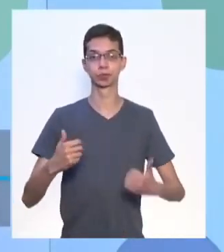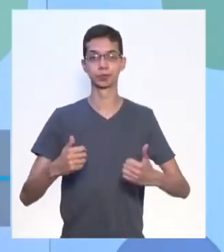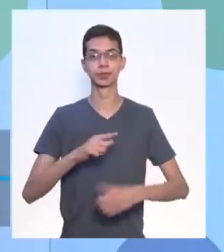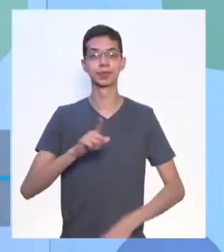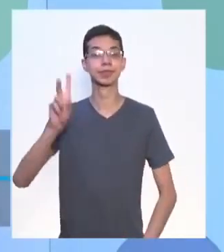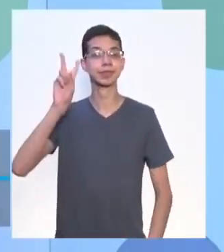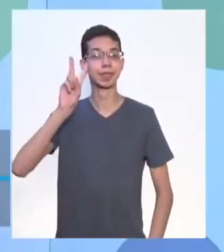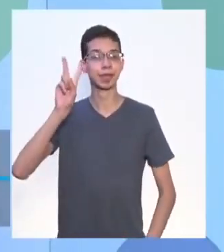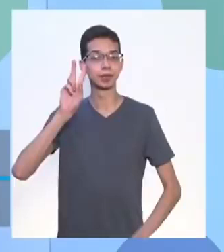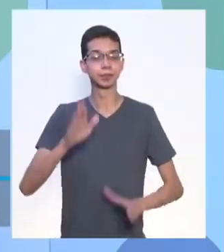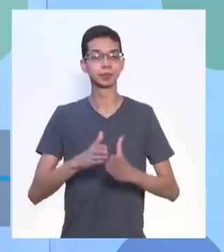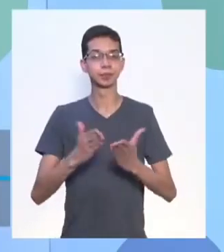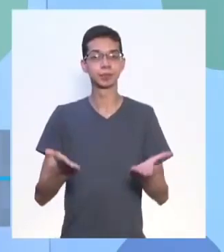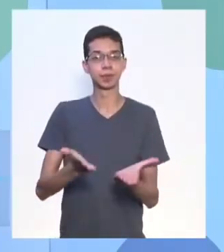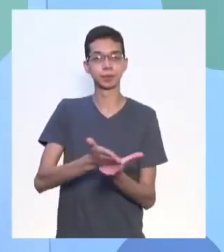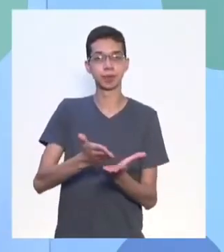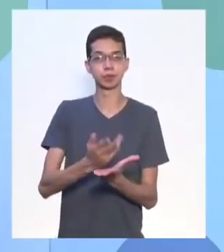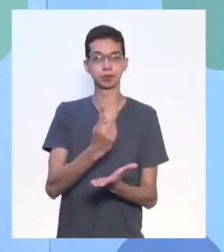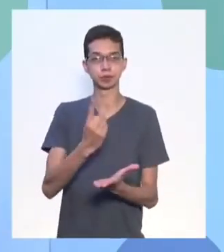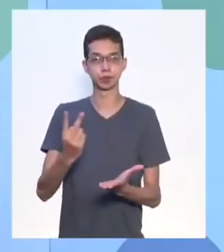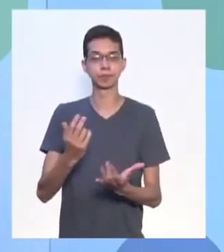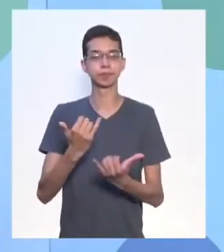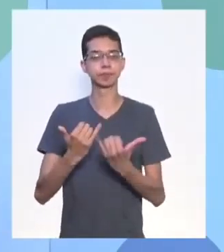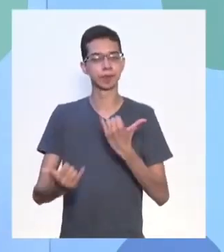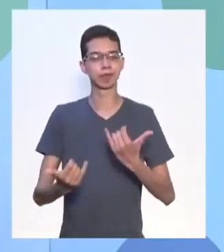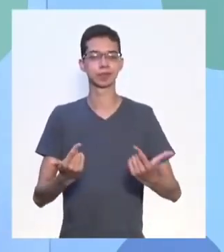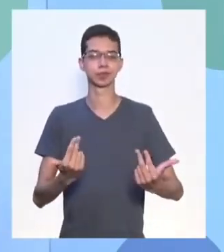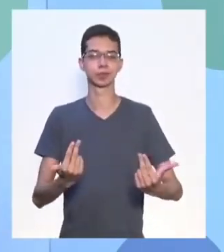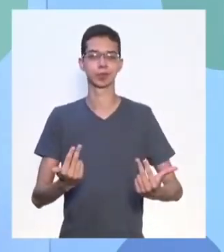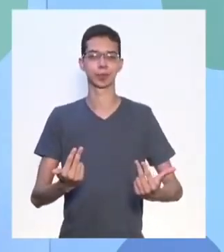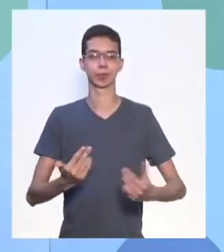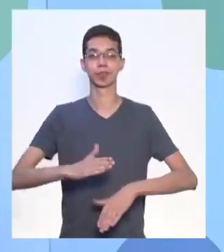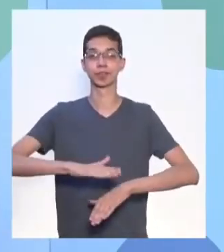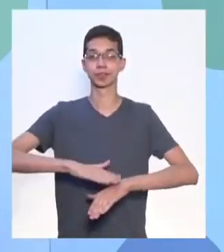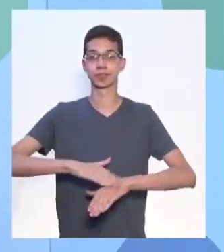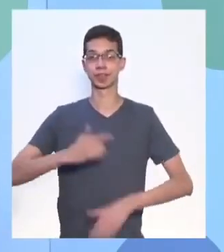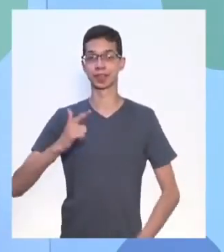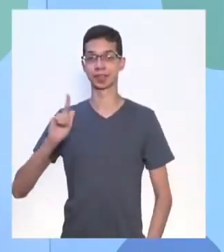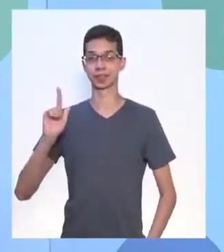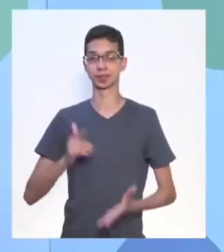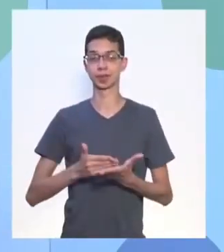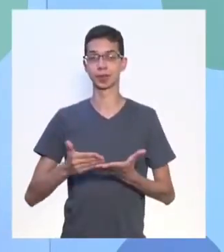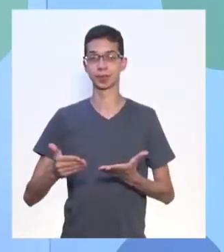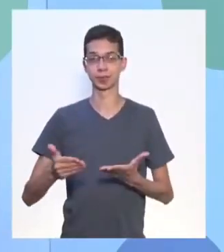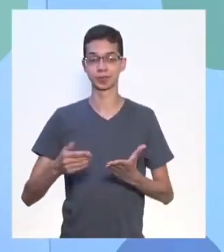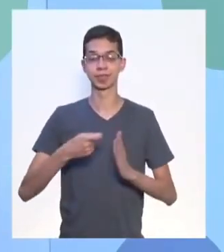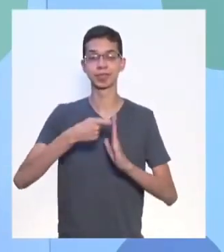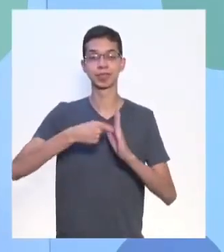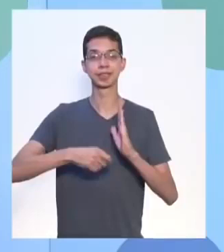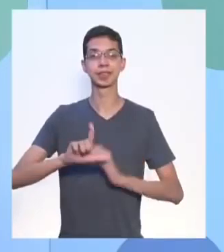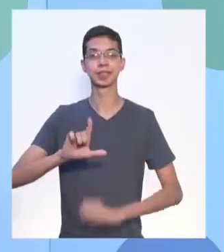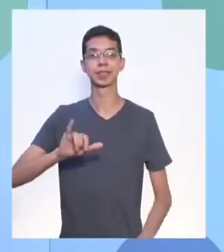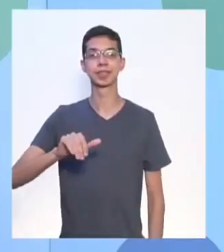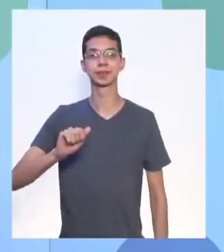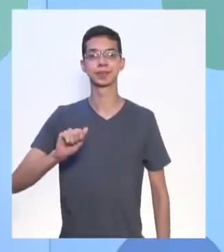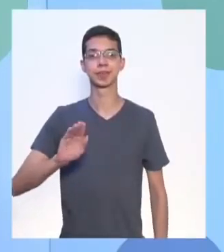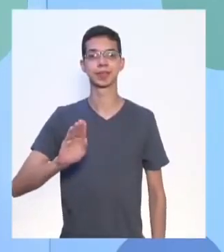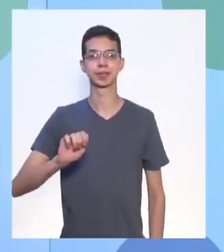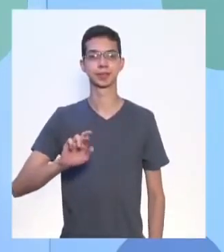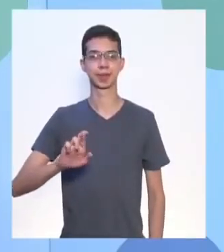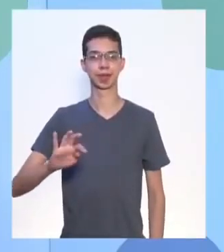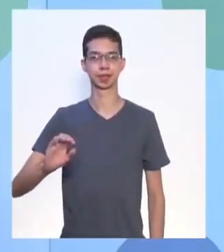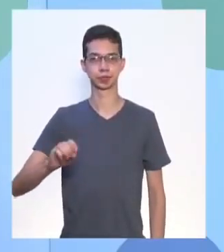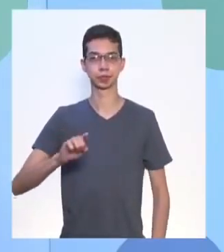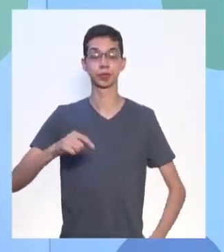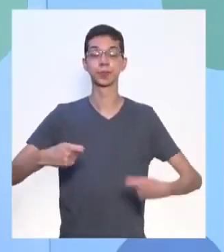página 22 eram semelhantes àqueles que a gente estava fazendo no início do texto do Lima Barreto. Você tem o sujeito, tem que verificar o